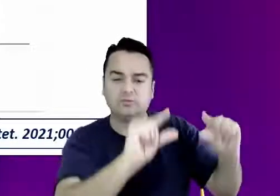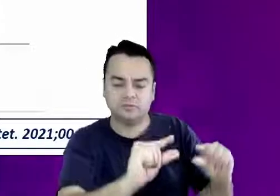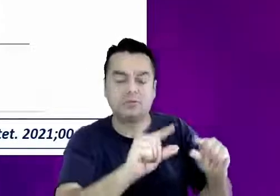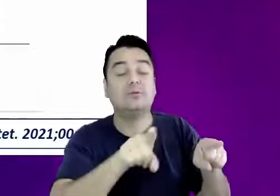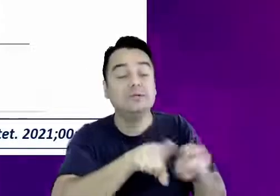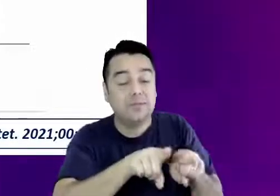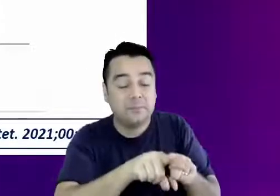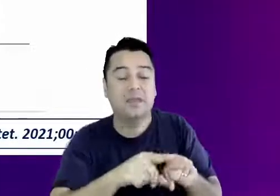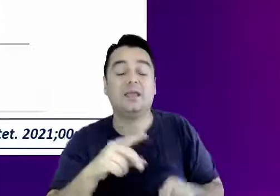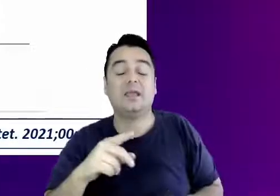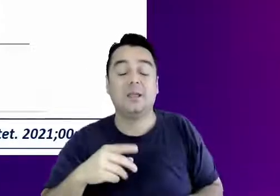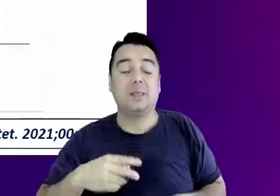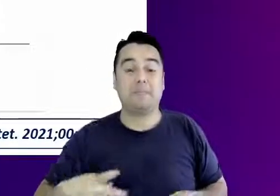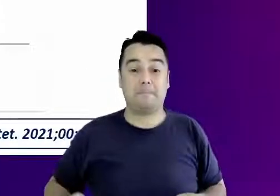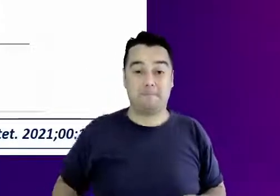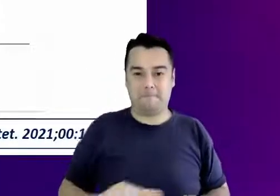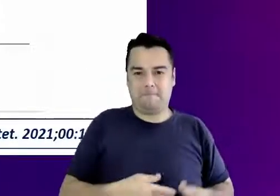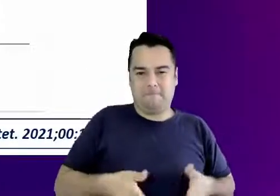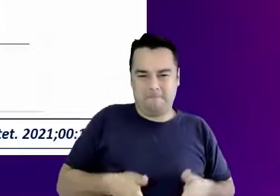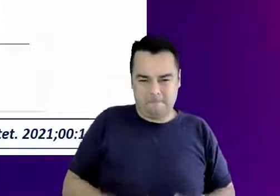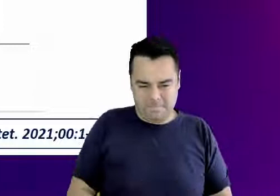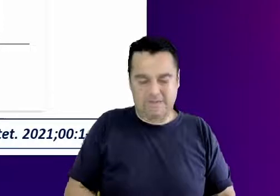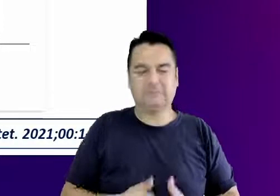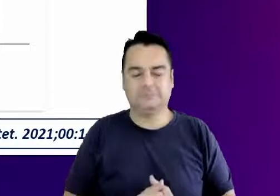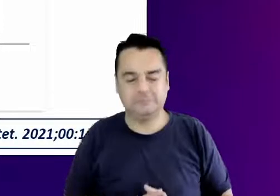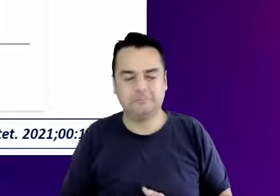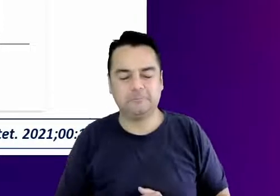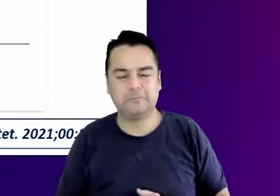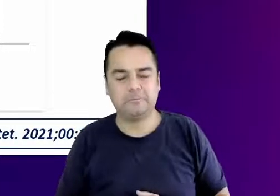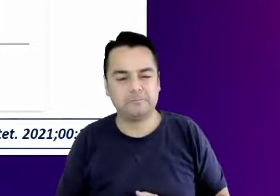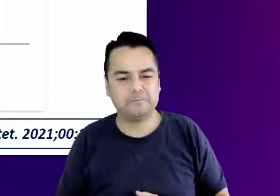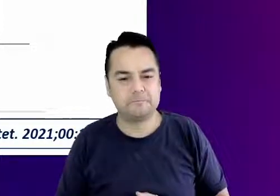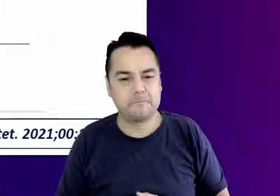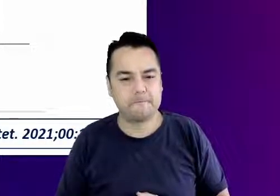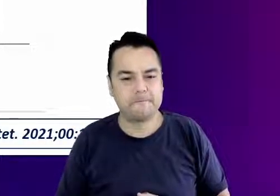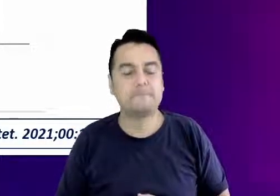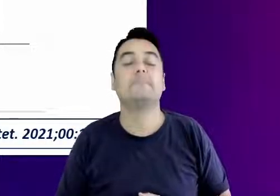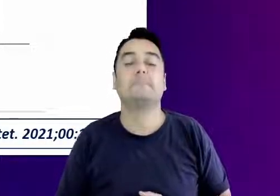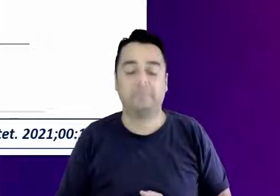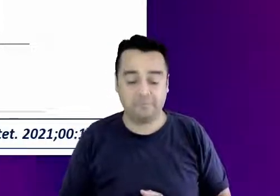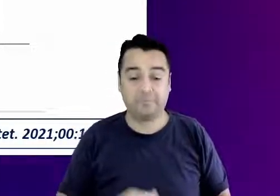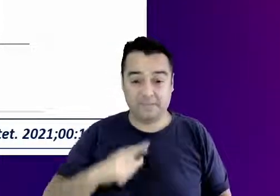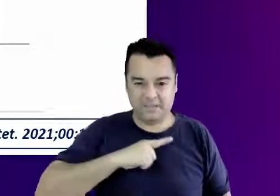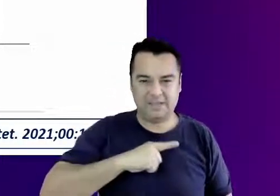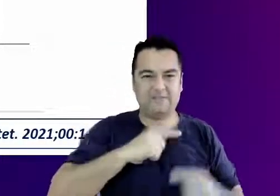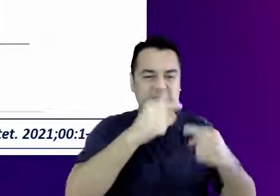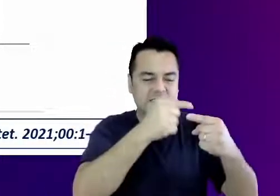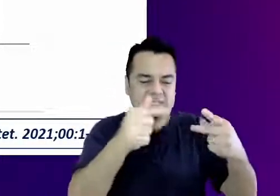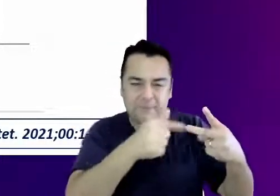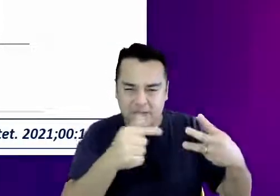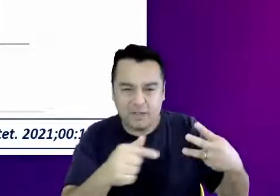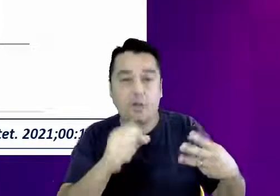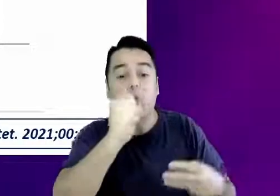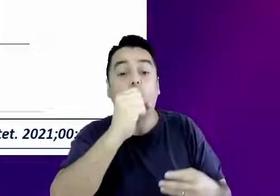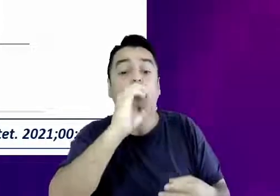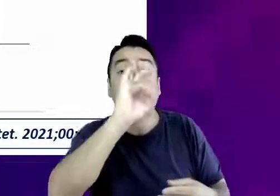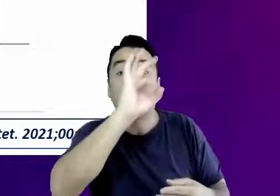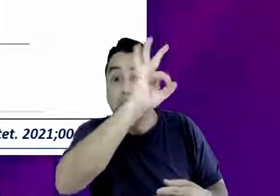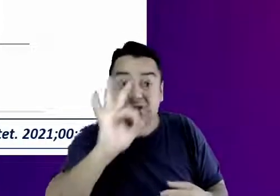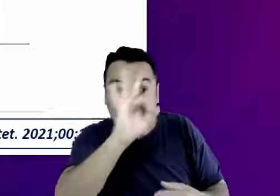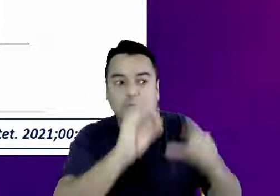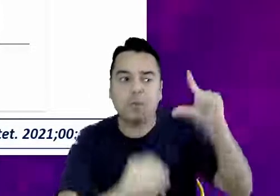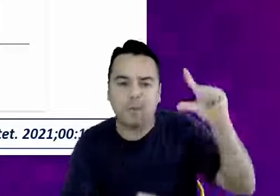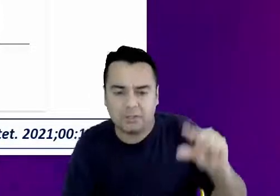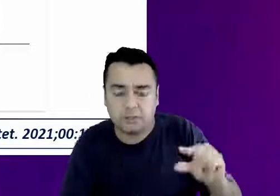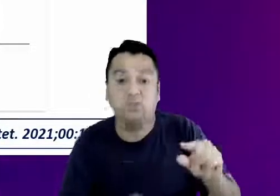antes de 32 semanas de 17%, antes de 37 semanas de 8%, baixo peso e